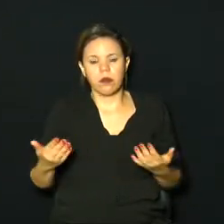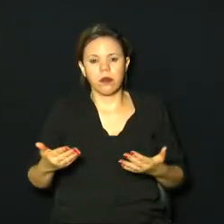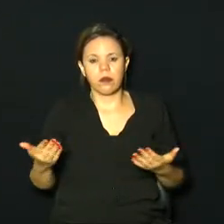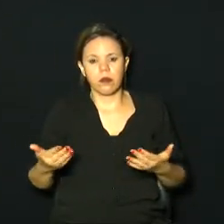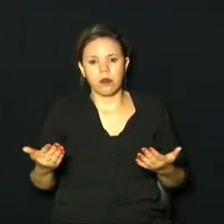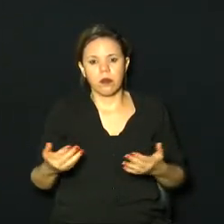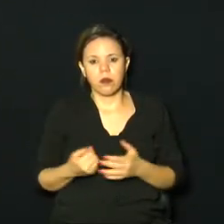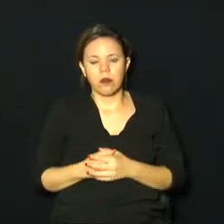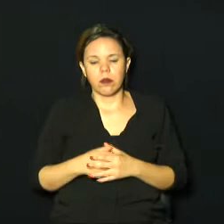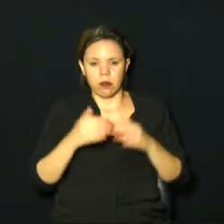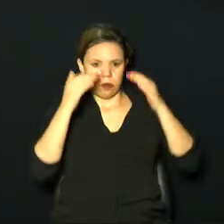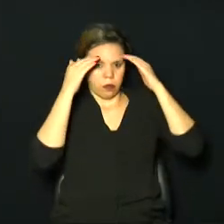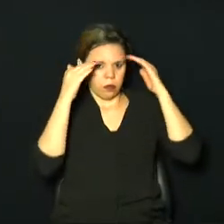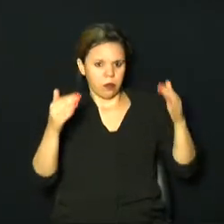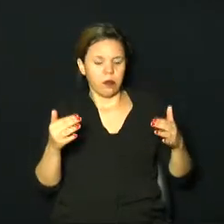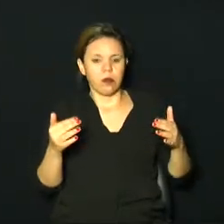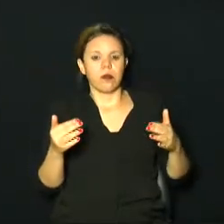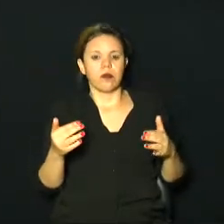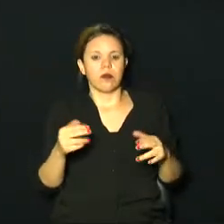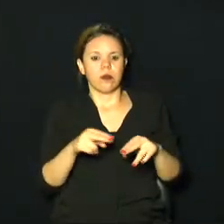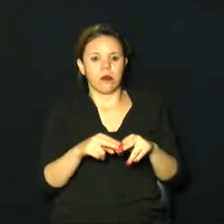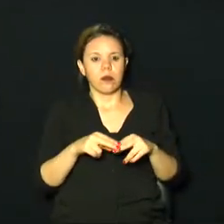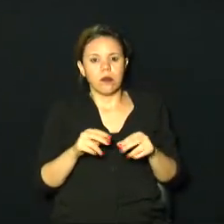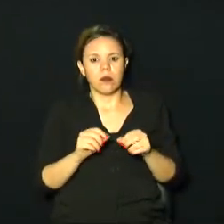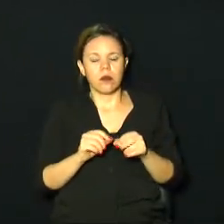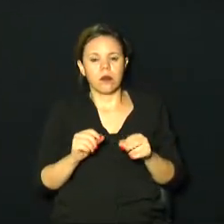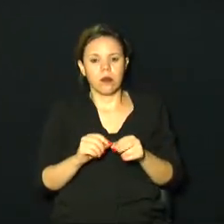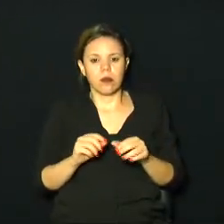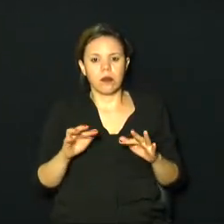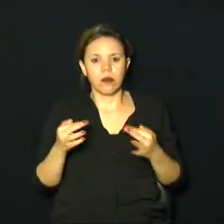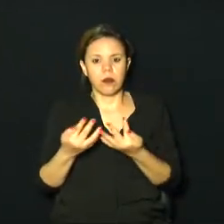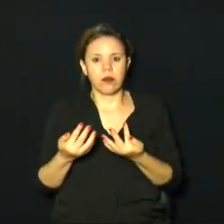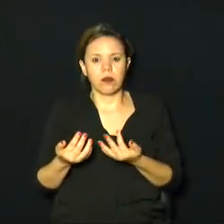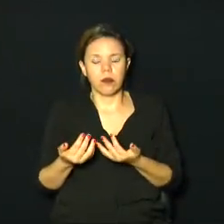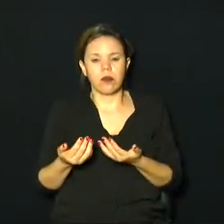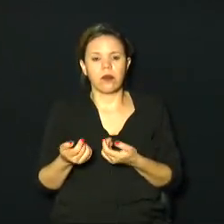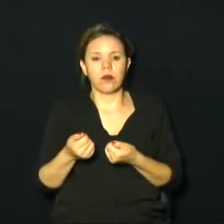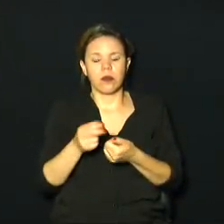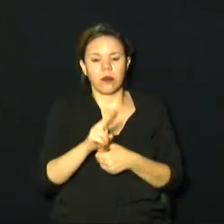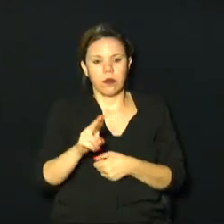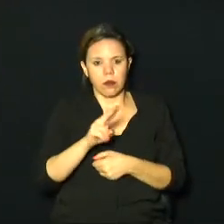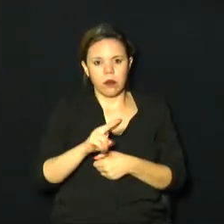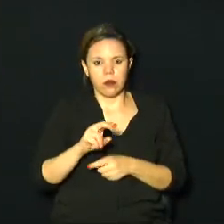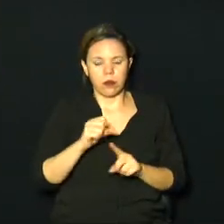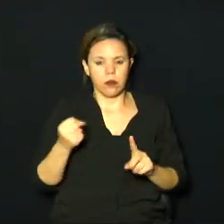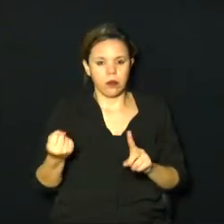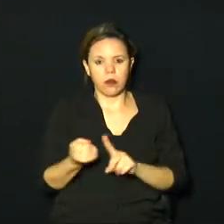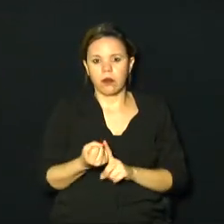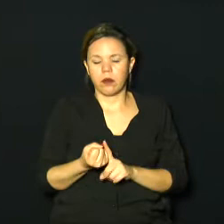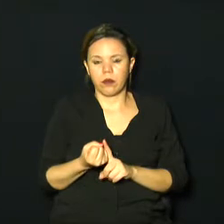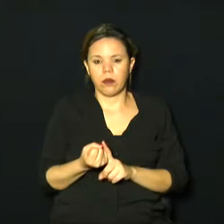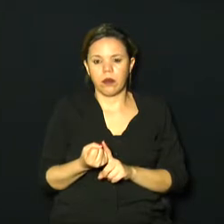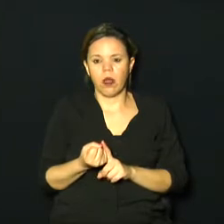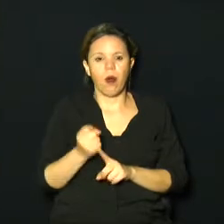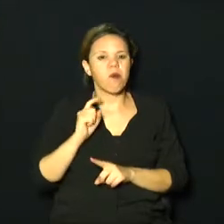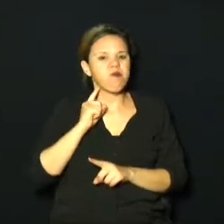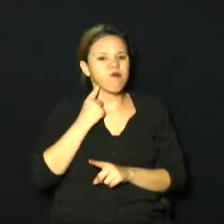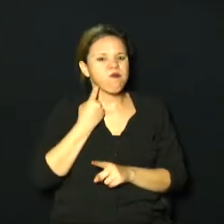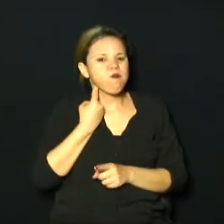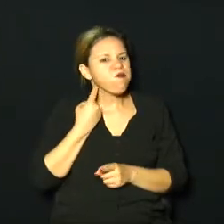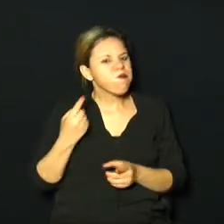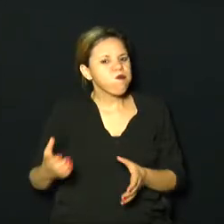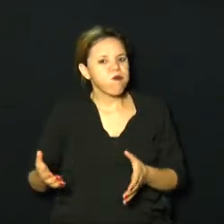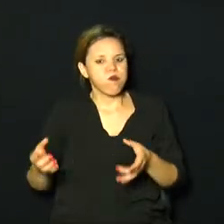uma função social por causa da ocupação, porque são as famílias que dão uso social para não virar um lixão, um depósito